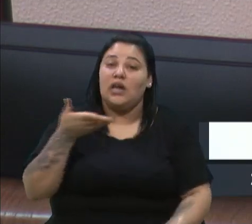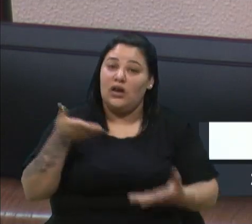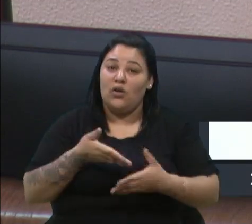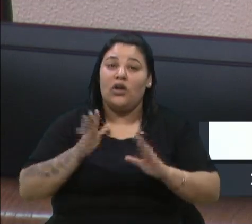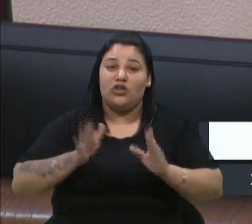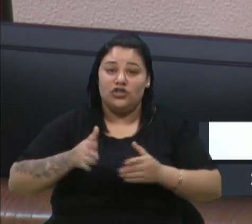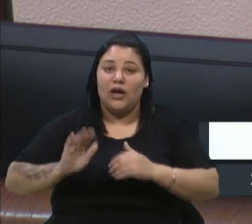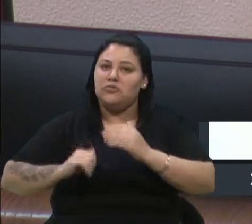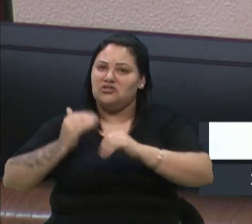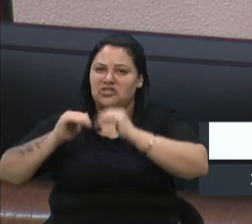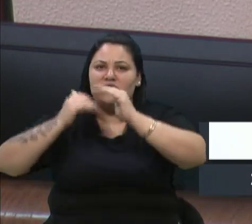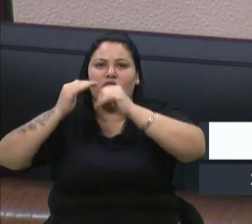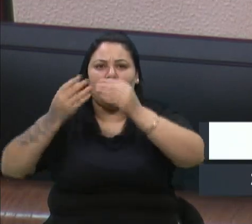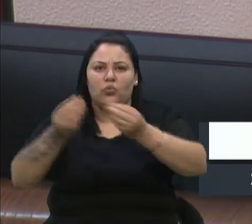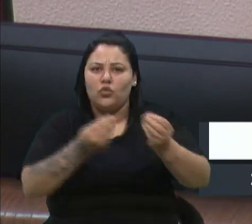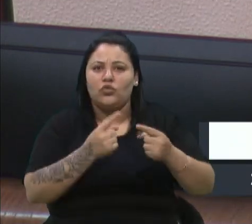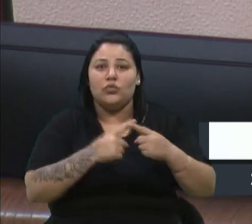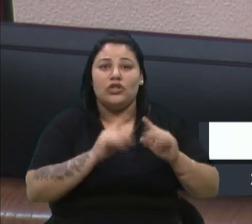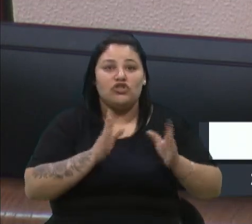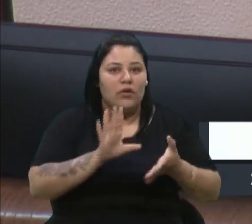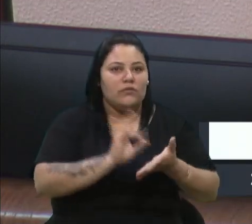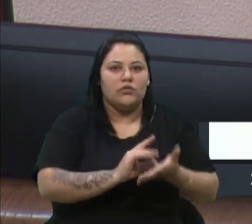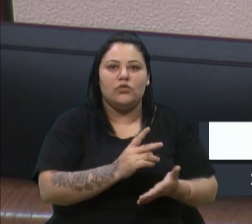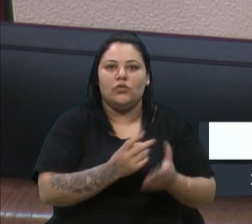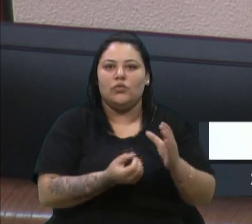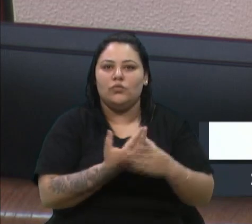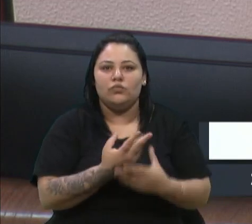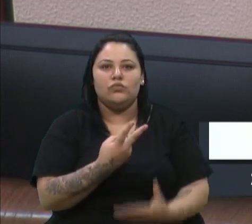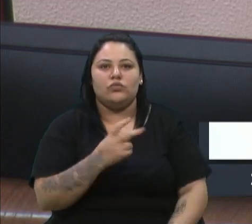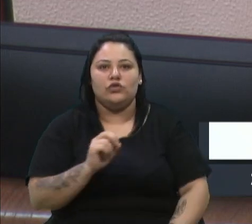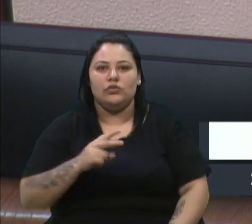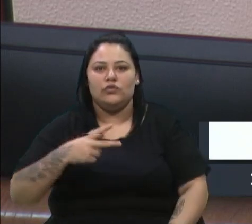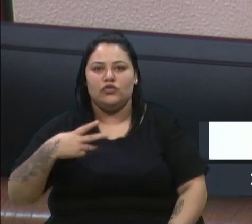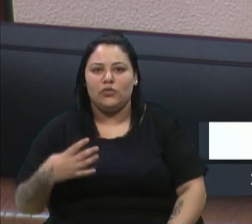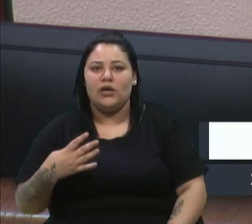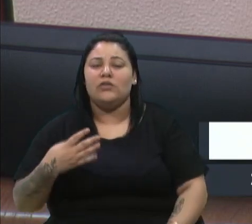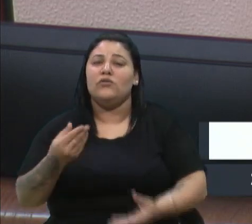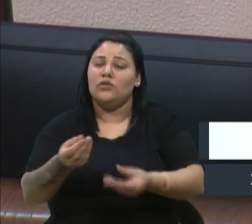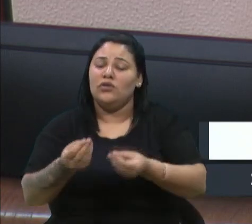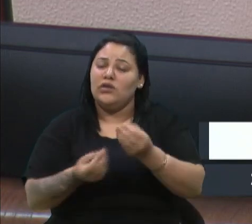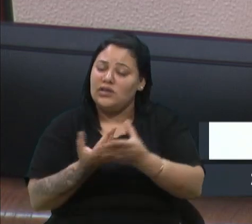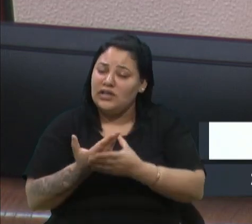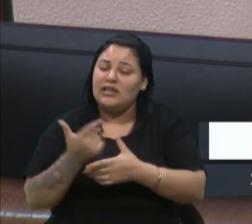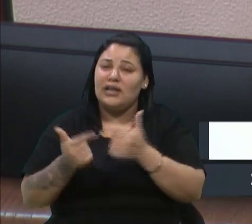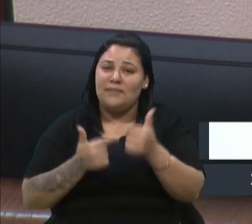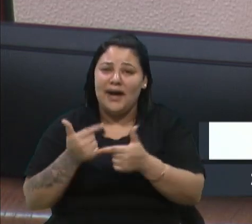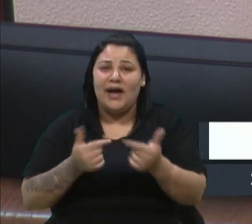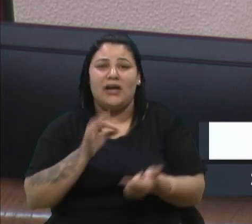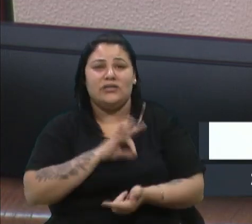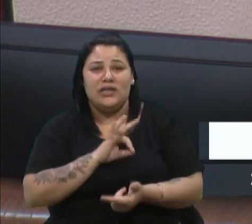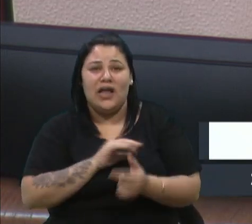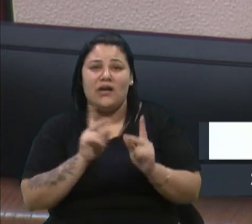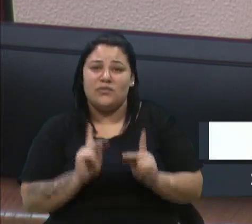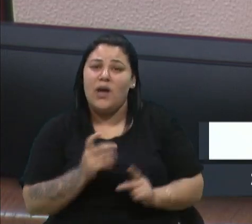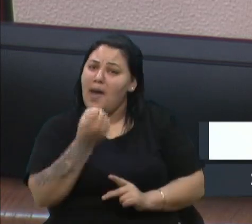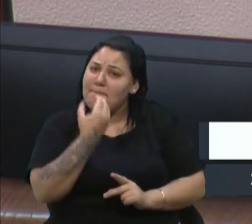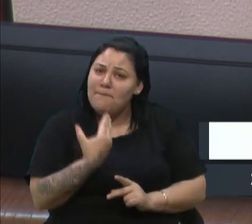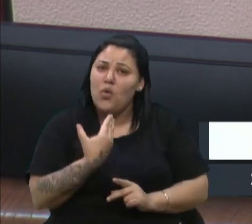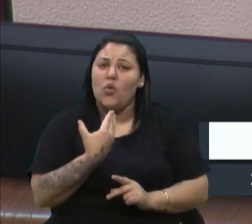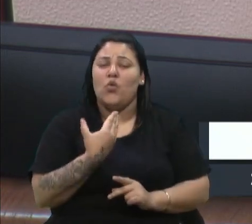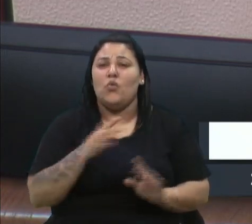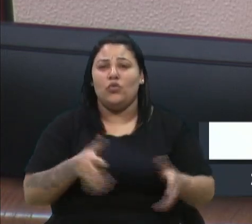calendário para 2024. Isso gera emprego, gera renda e que é bom para todos nós e tenho certeza, com a